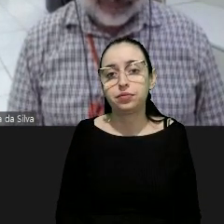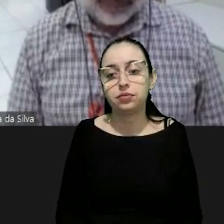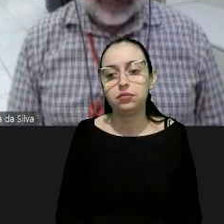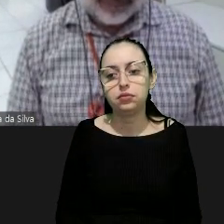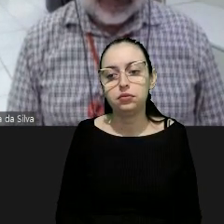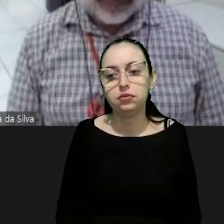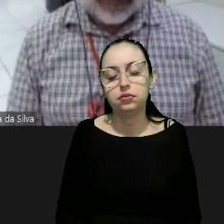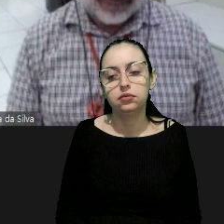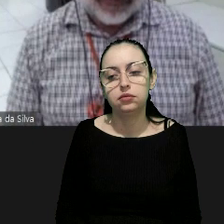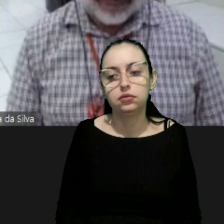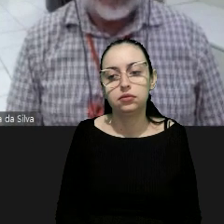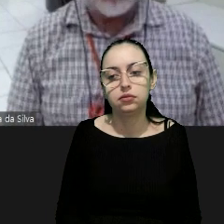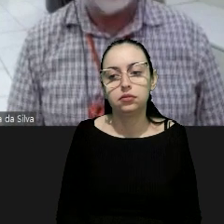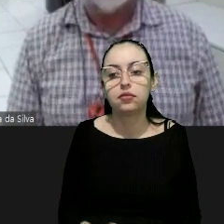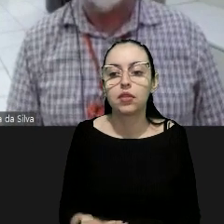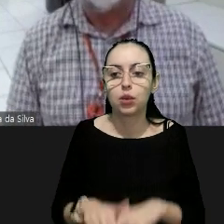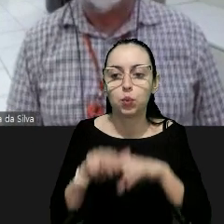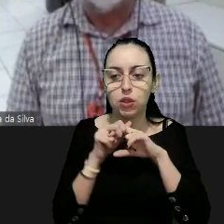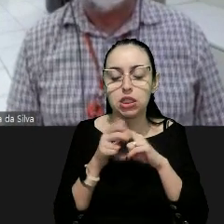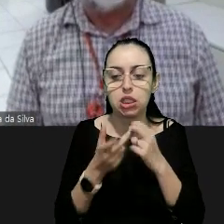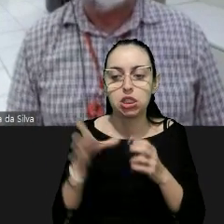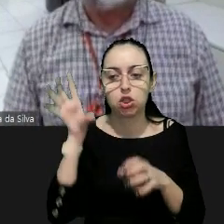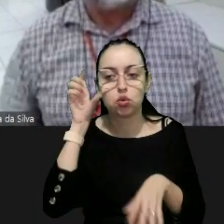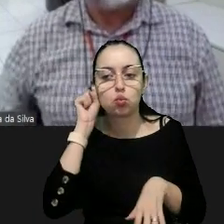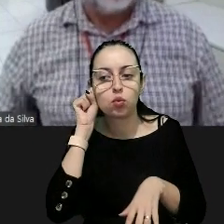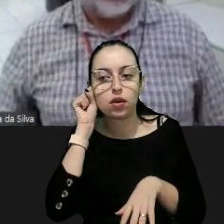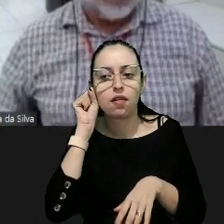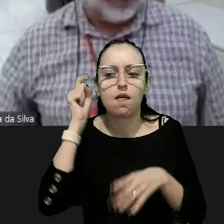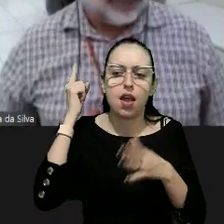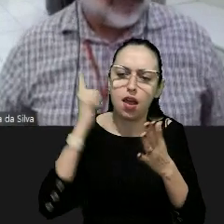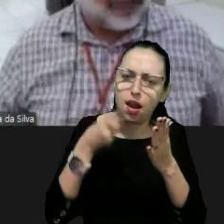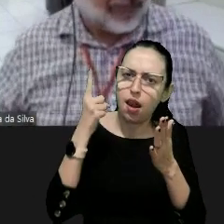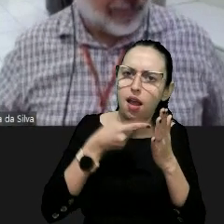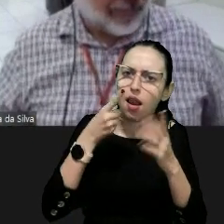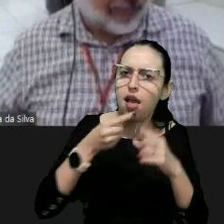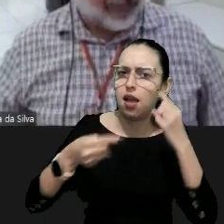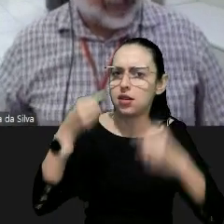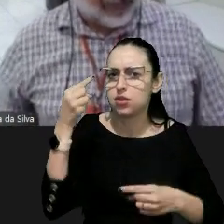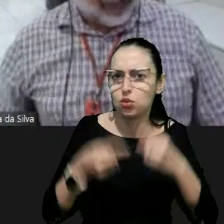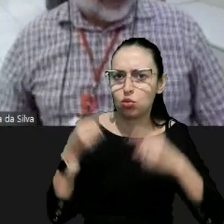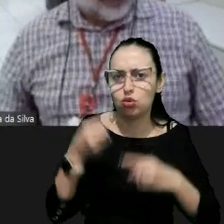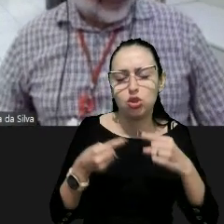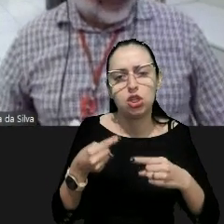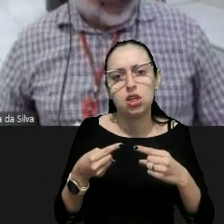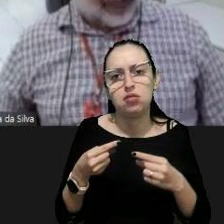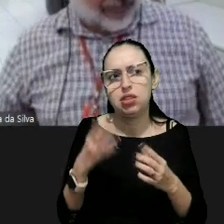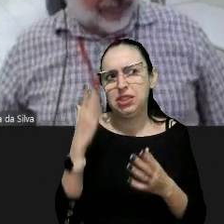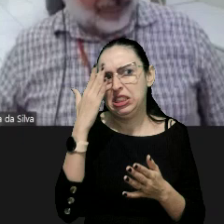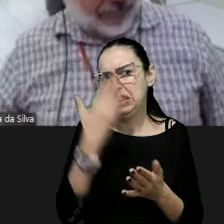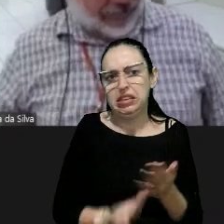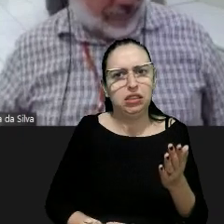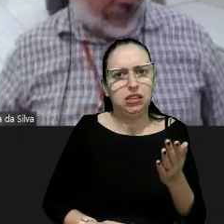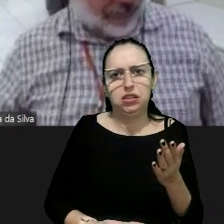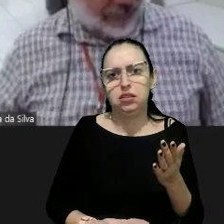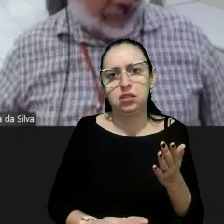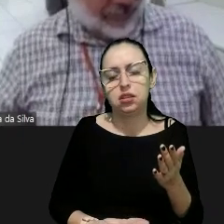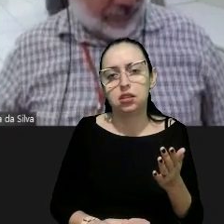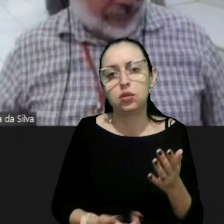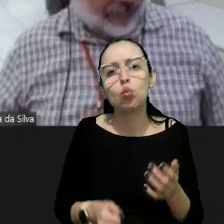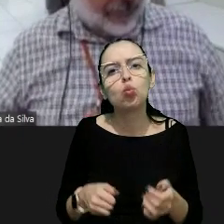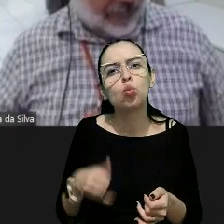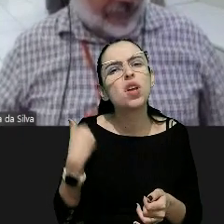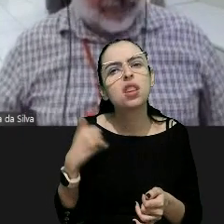admitir. Então, se você escutar, em vez de dar ordem, em vez de discutir, de